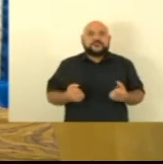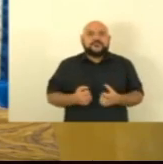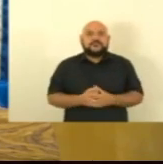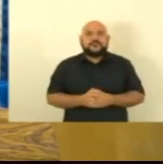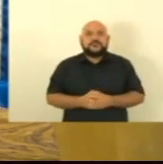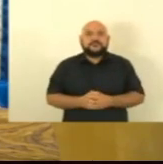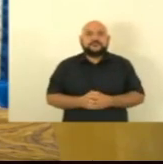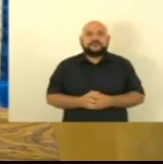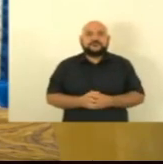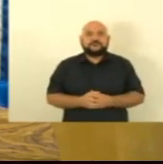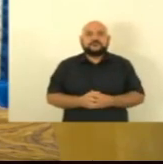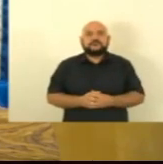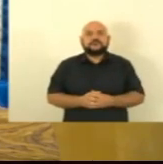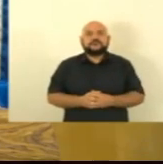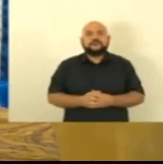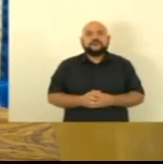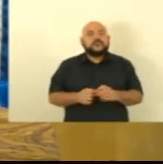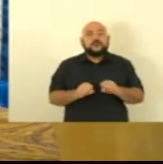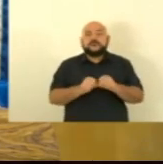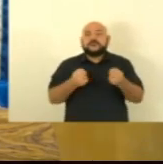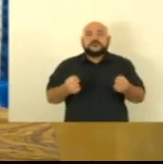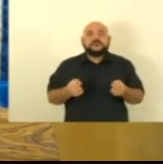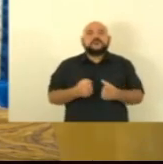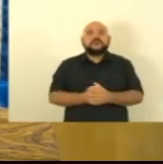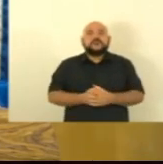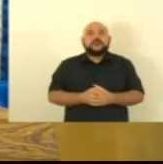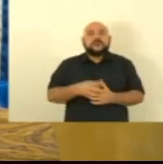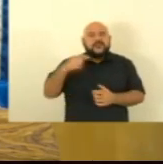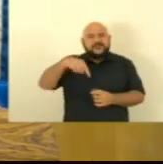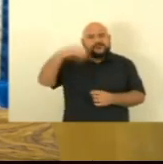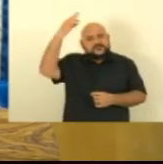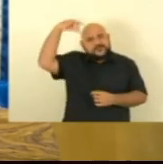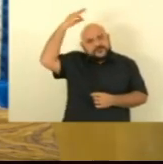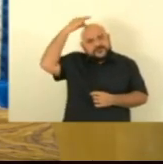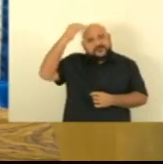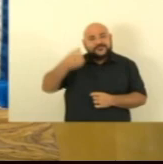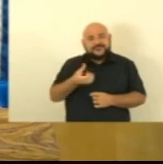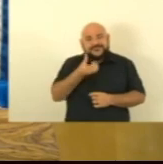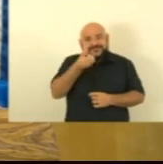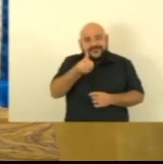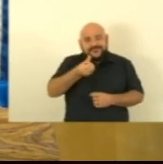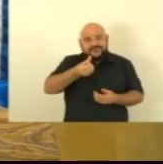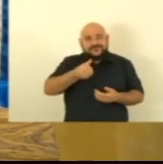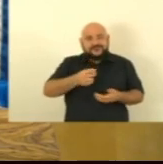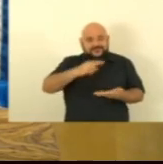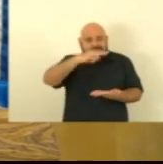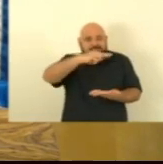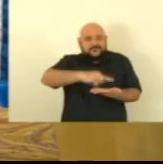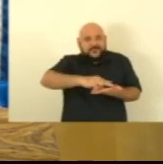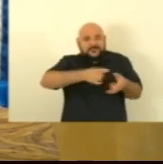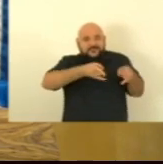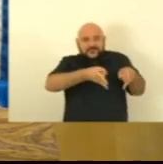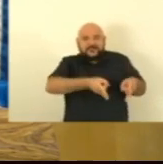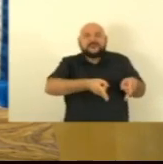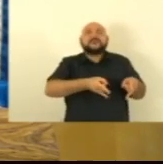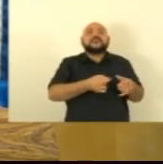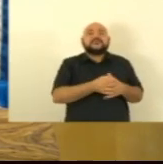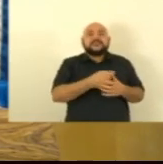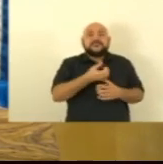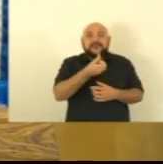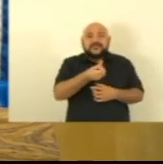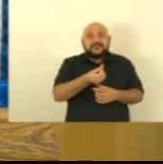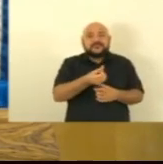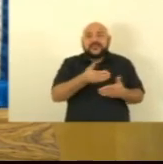o Estado do Espírito Santo, que pactua 6 leitos dia, nós tenhamos 24 cesáreas no mesmo